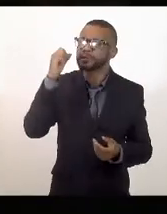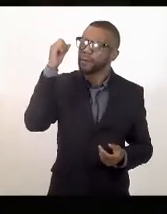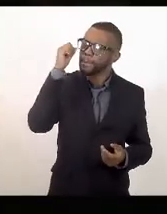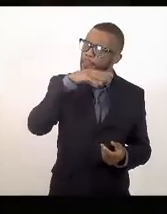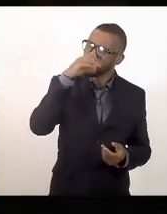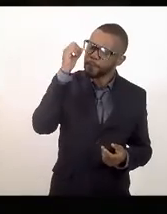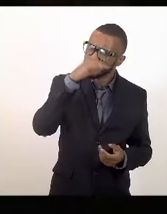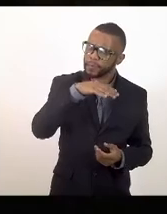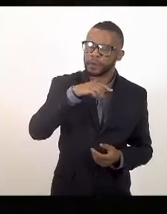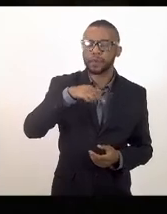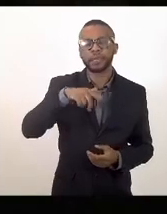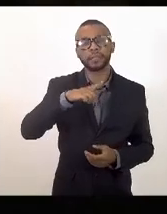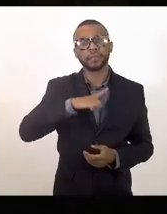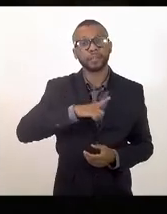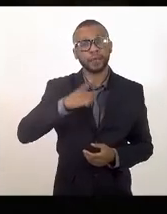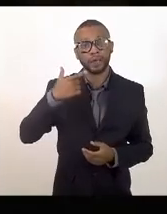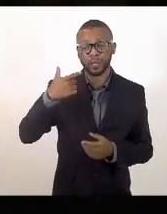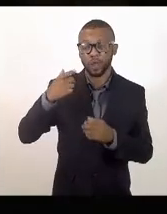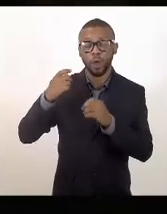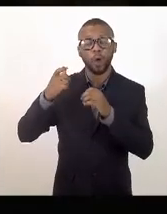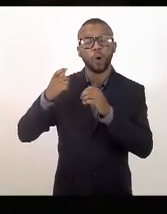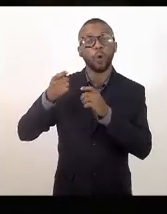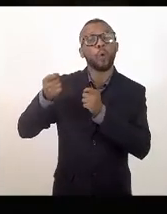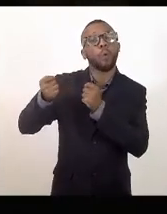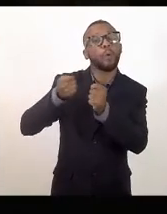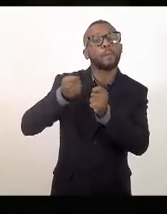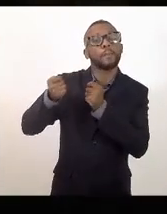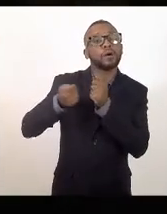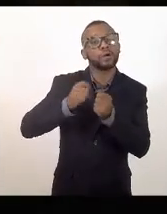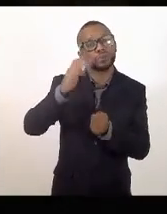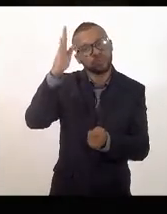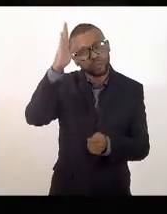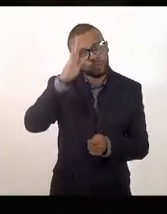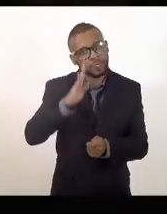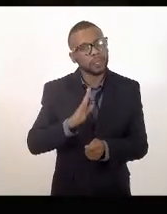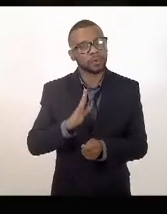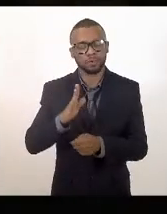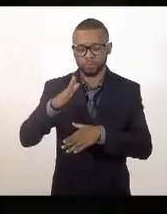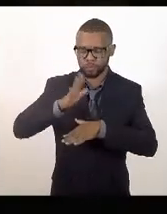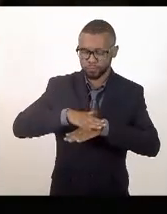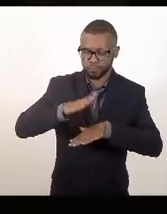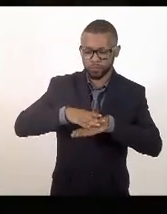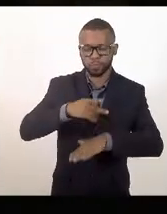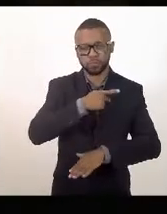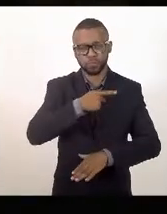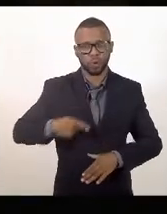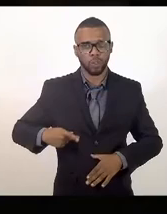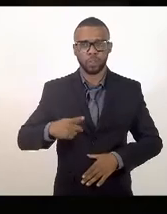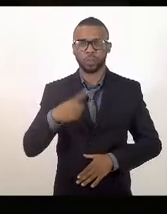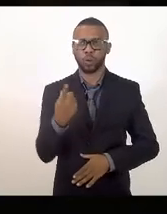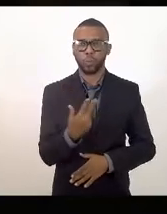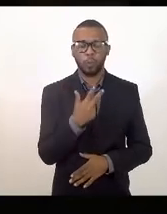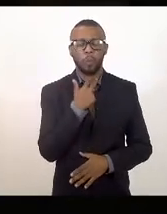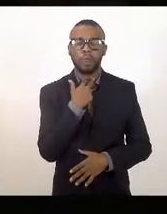tem o comando deste país nas mãos. Não podemos de forma alguma admitir,